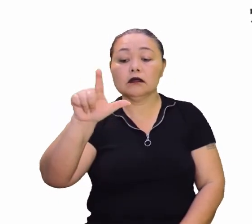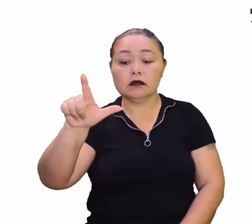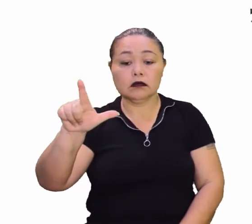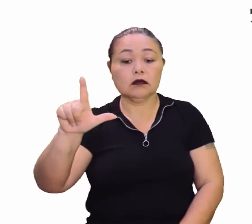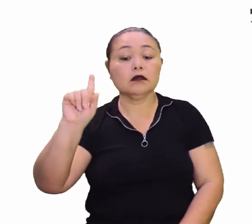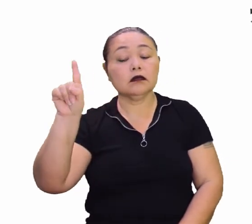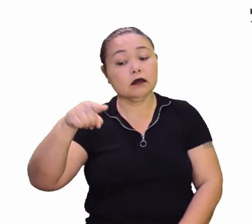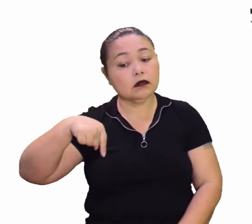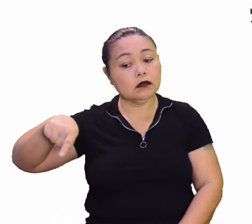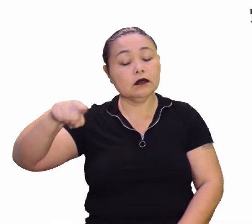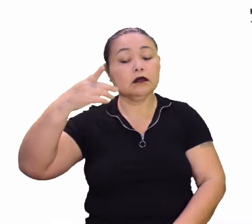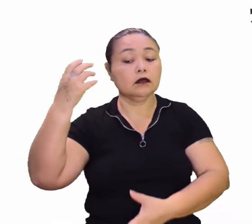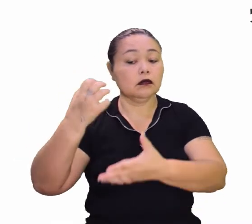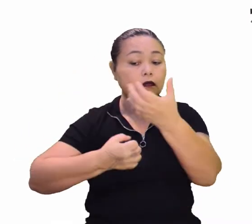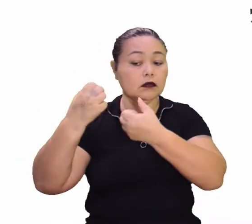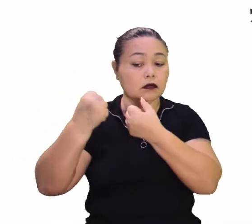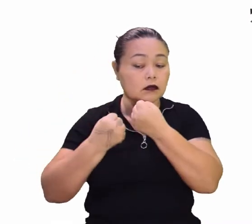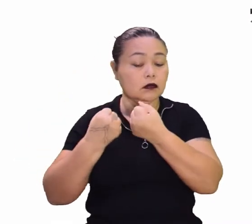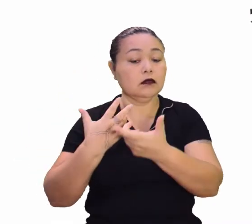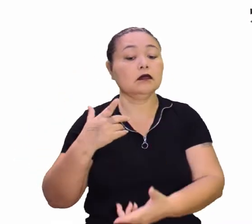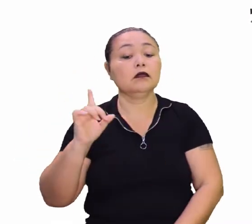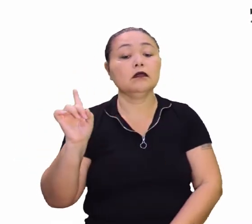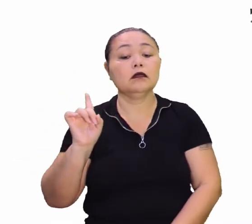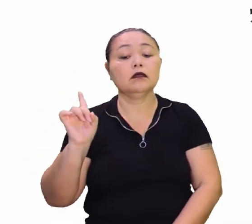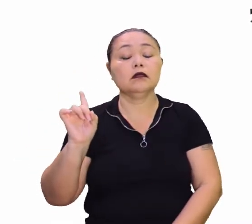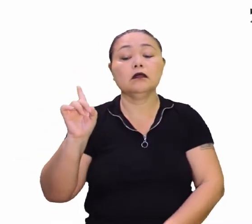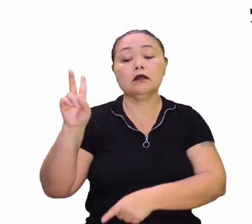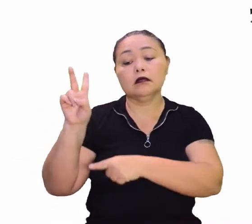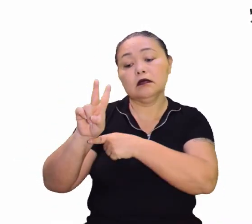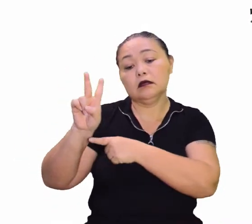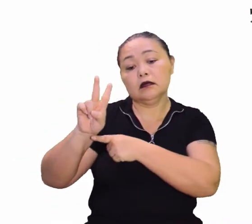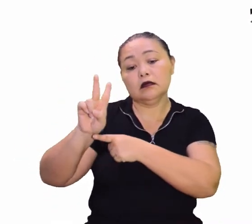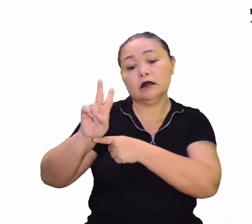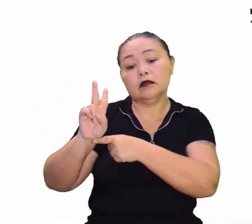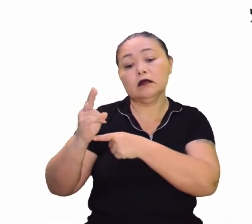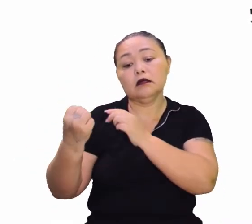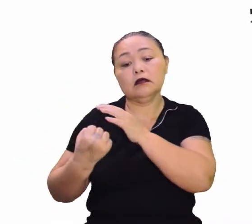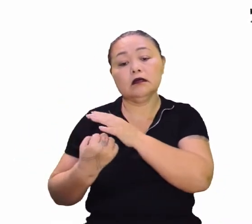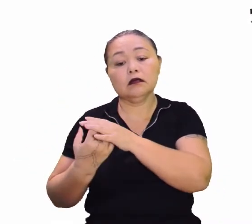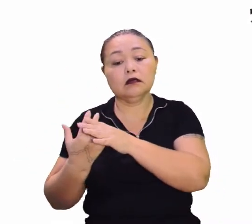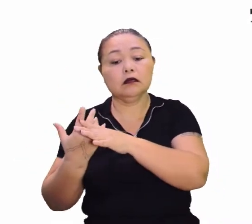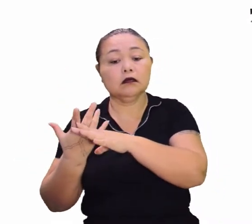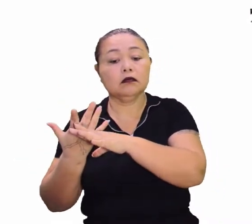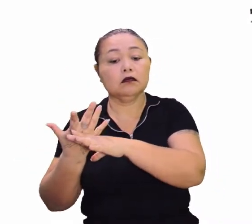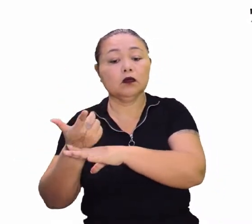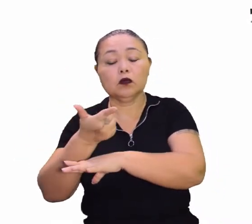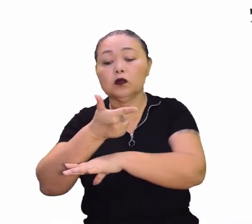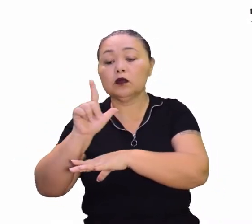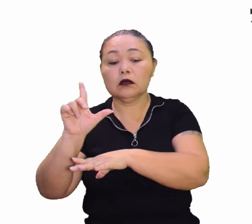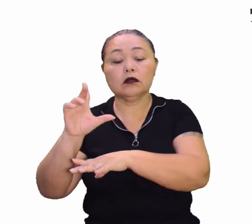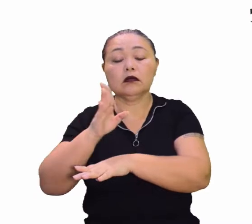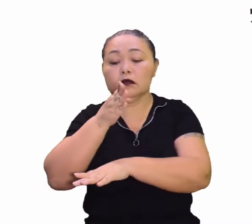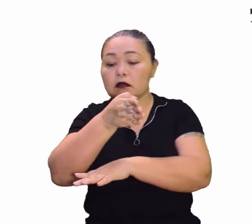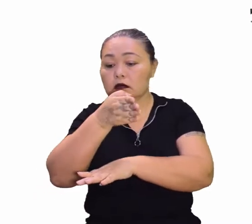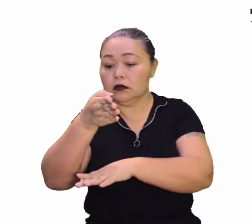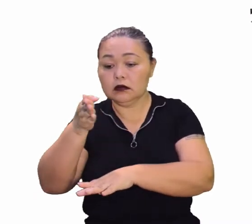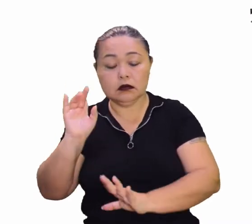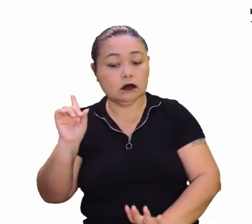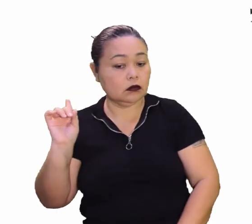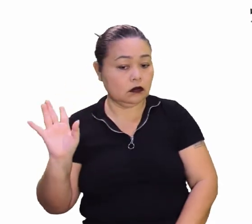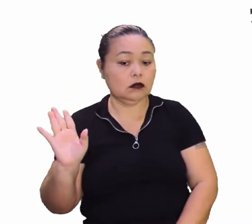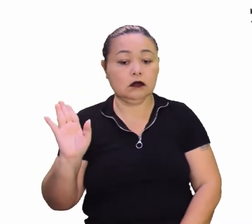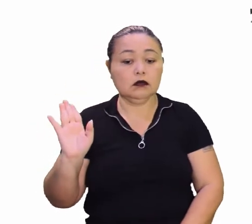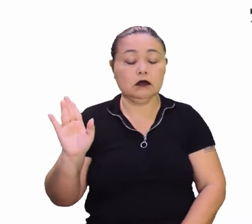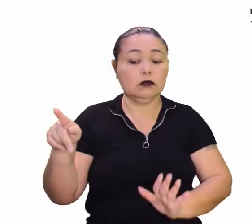Depois aquele cinza mais claro é a cultura de atividades criatórias, inexistentes ou pontuais.